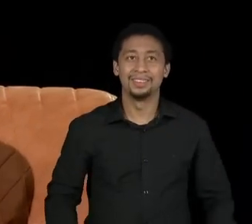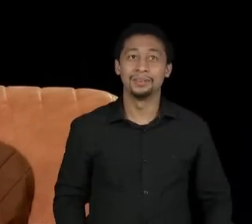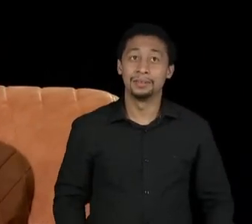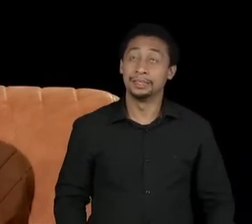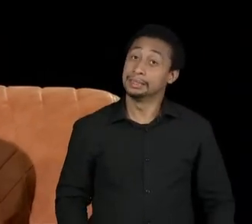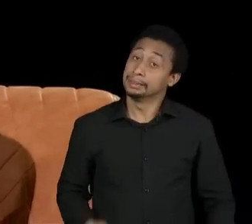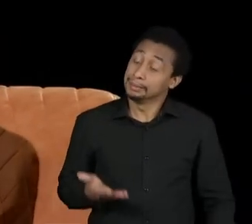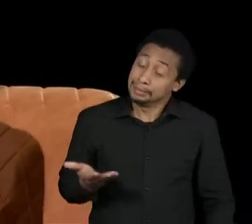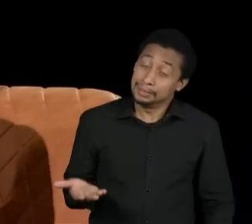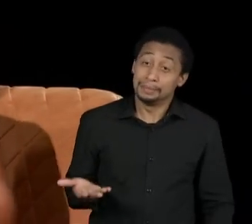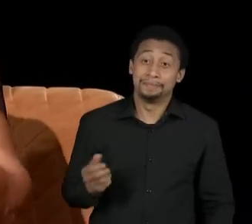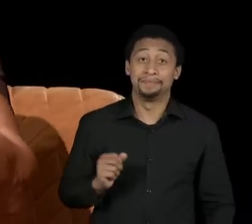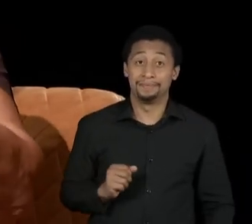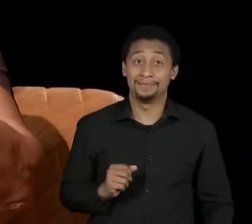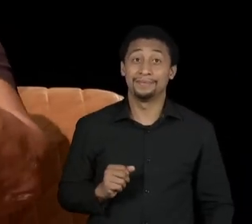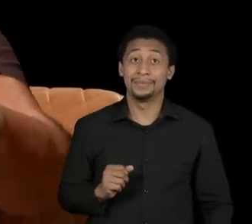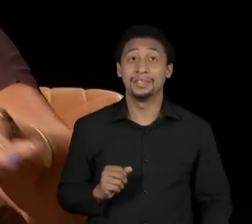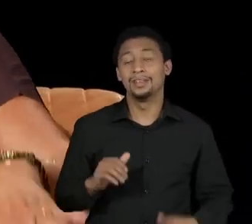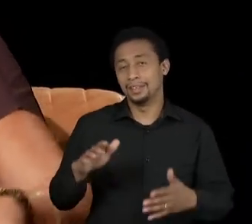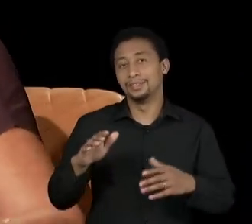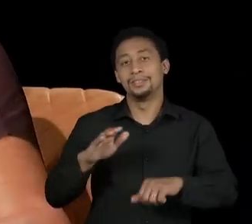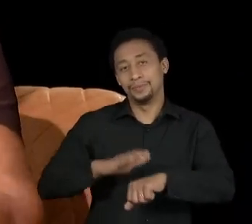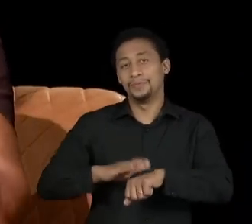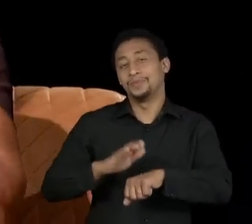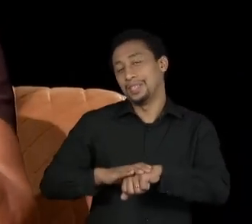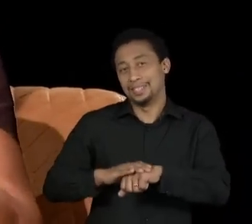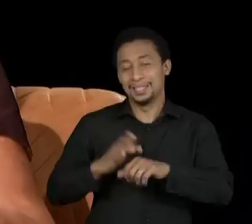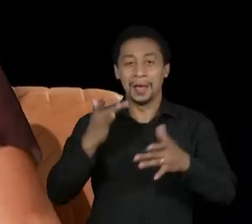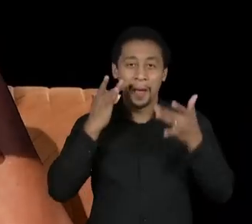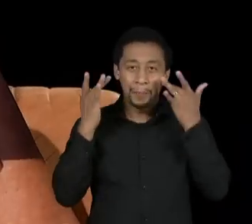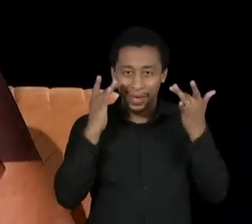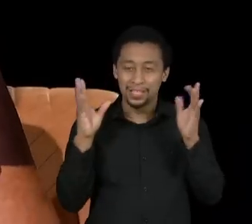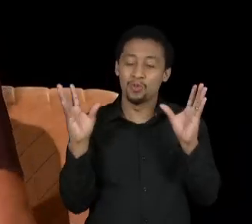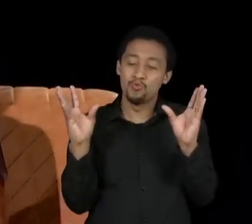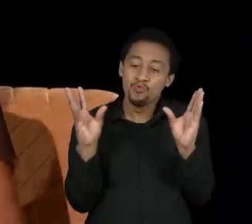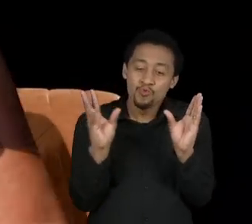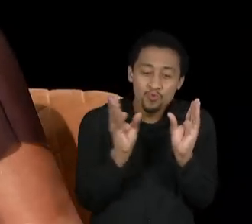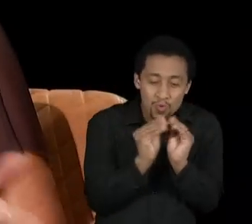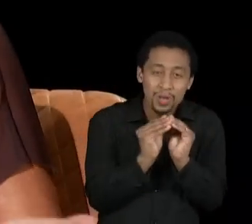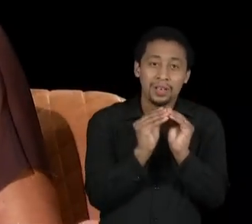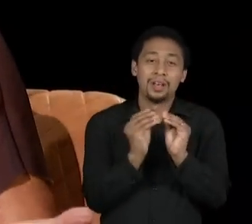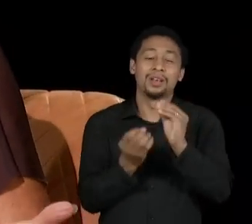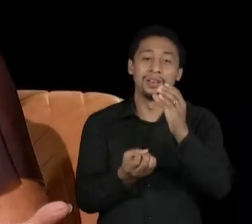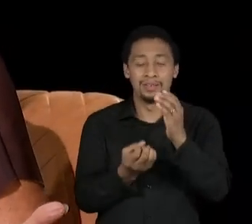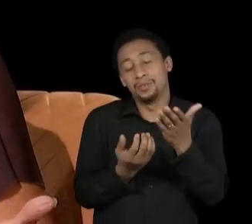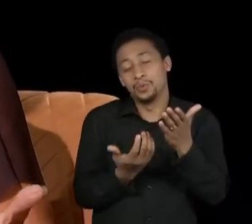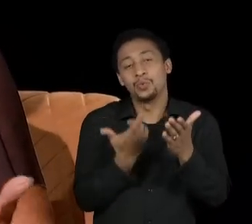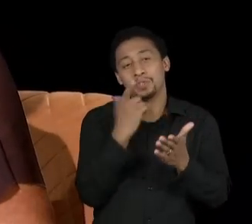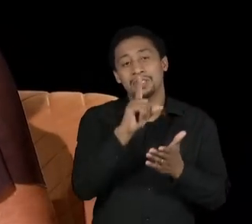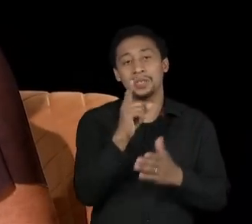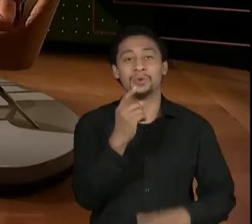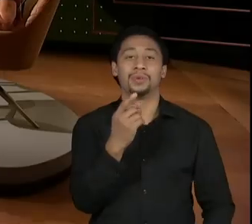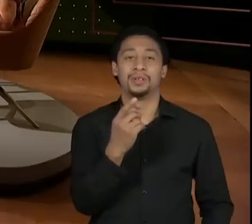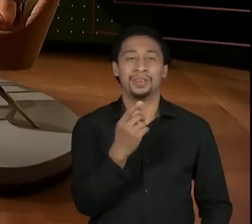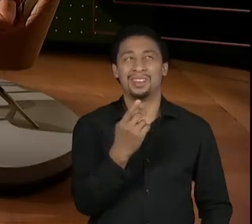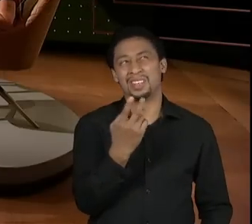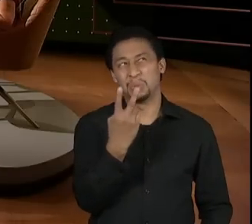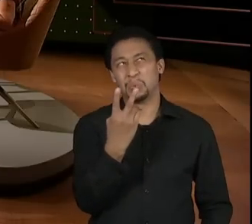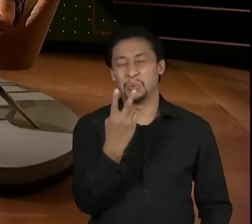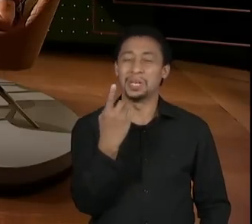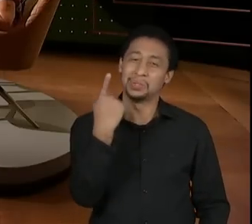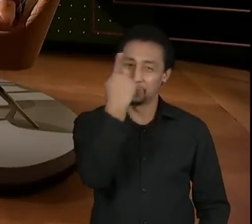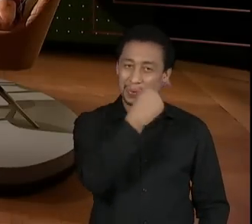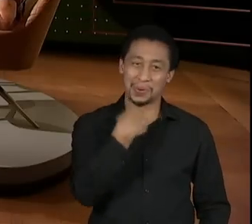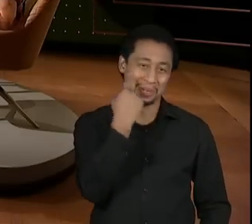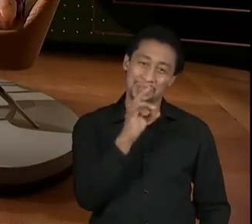Bom, aí a gente estreou com 2 horas menos, mas eram 4 horas de peça. Mas foi isso, foi essa coisa maluca